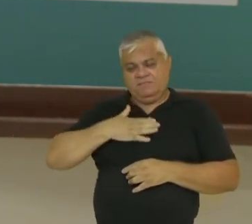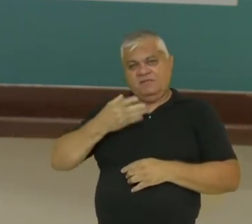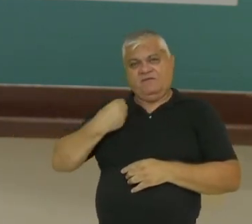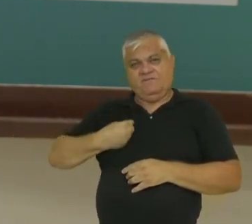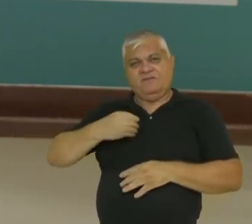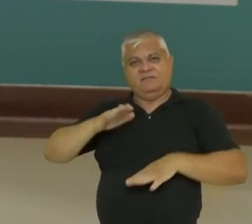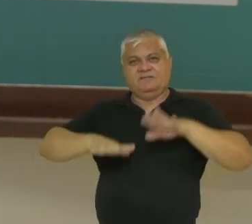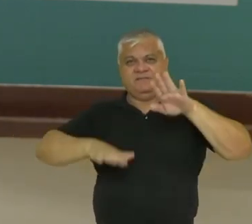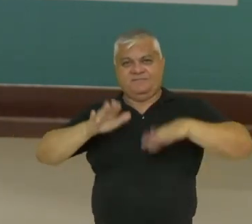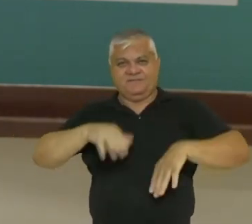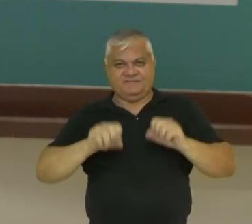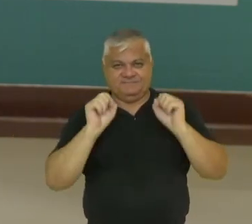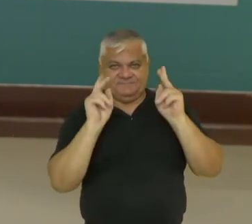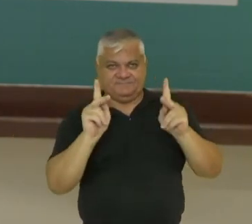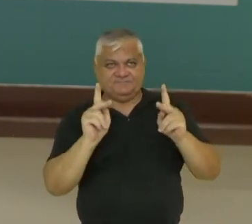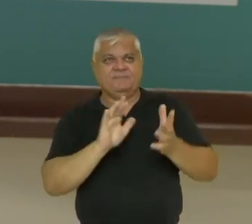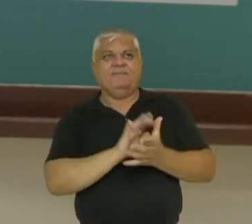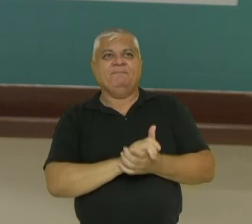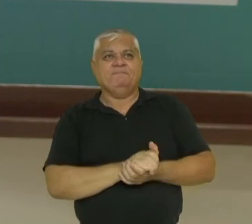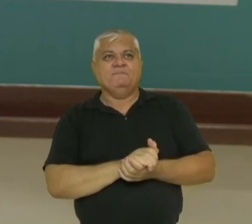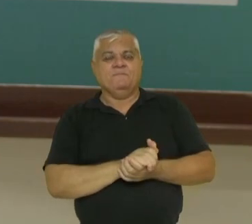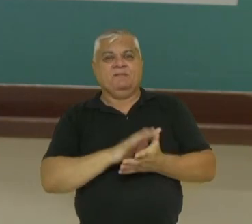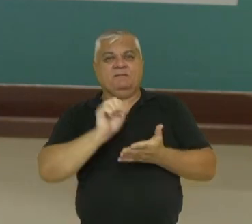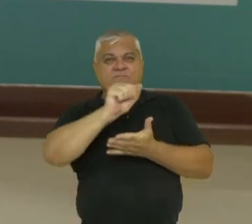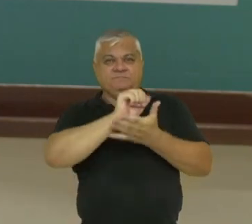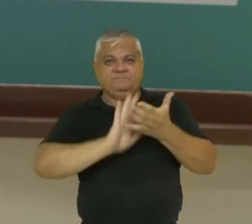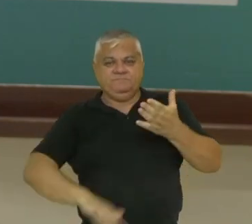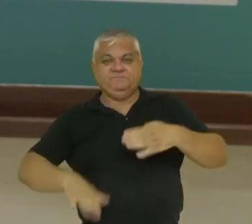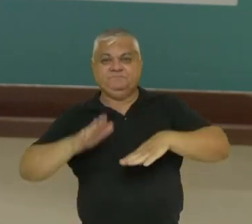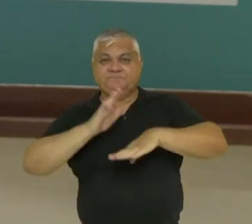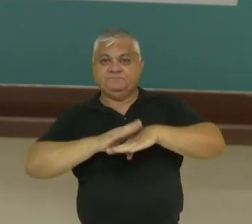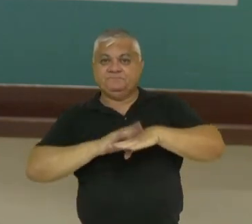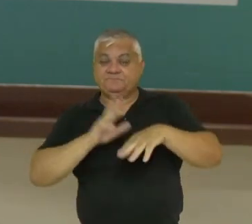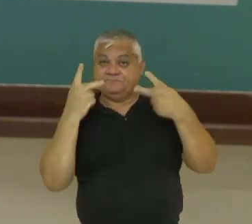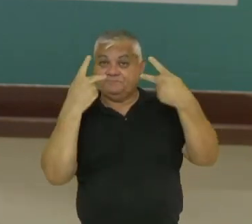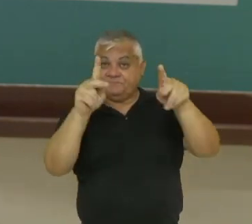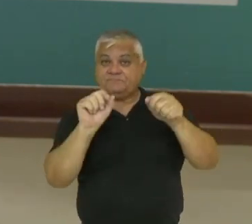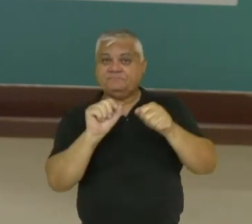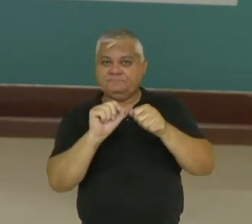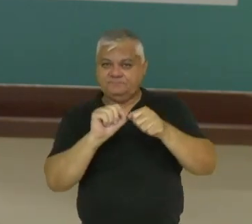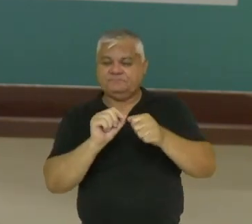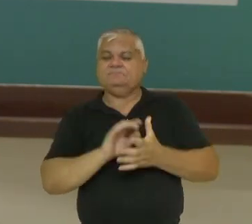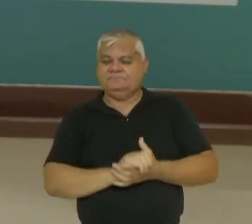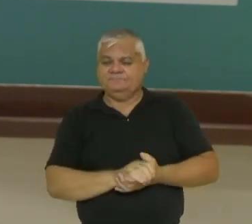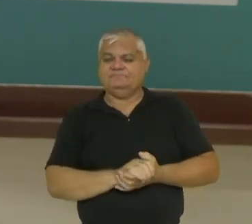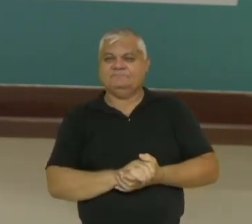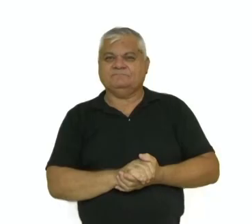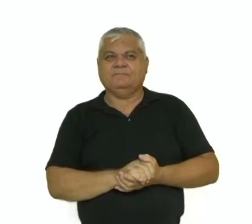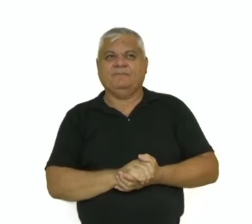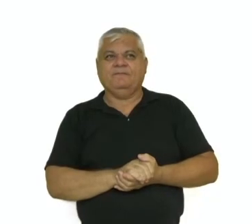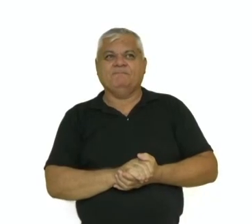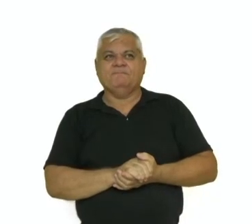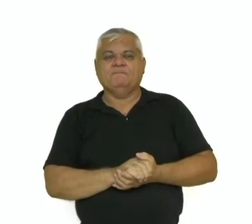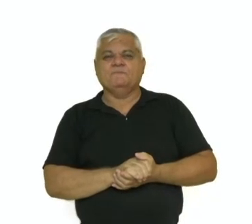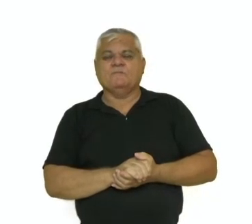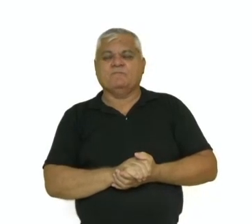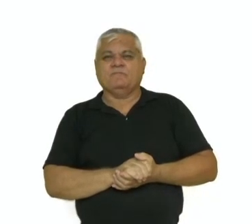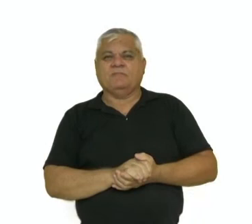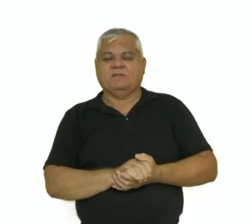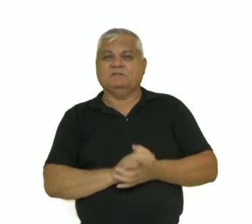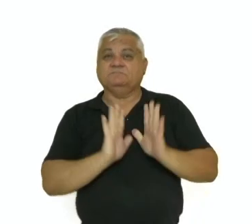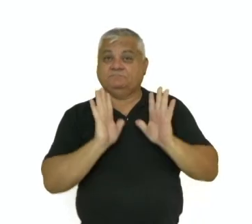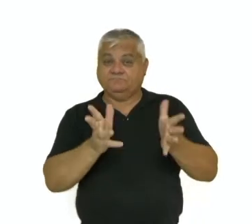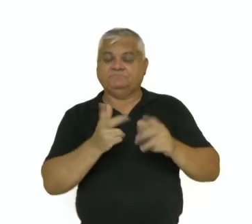sempre. Pode ser um sonho, porém não é todo mundo que vai acontecer isso. Mas todo mundo tem que ter uma vida financeira feliz.